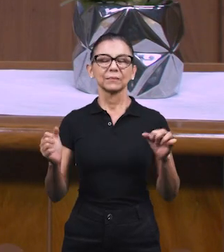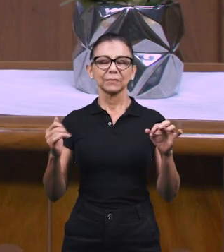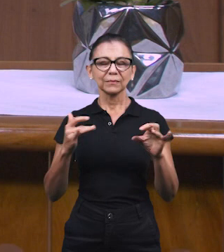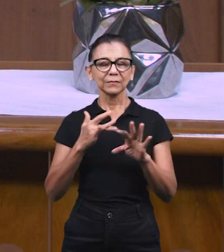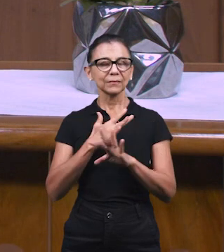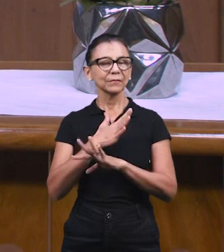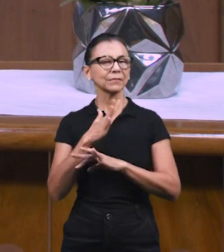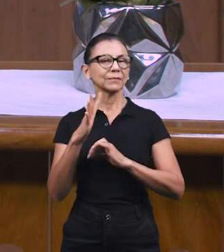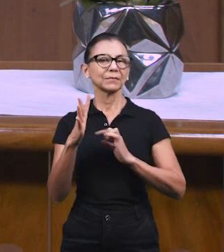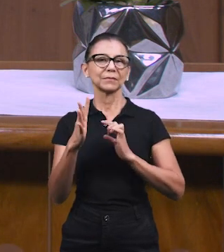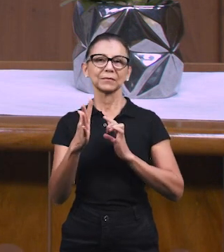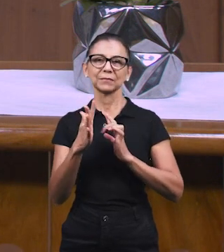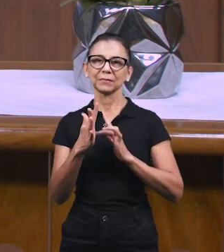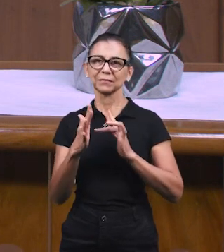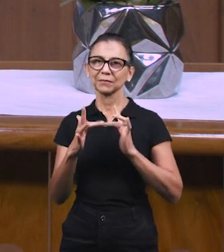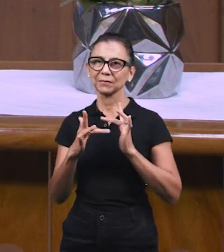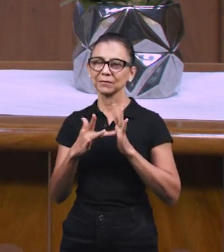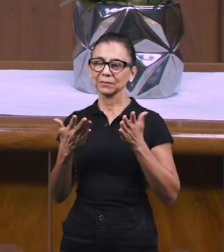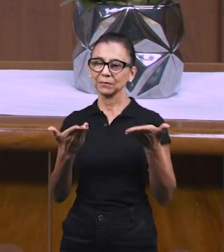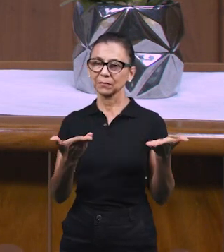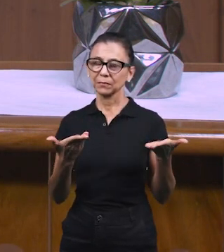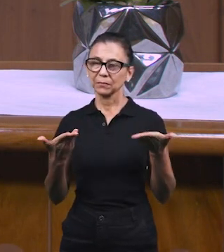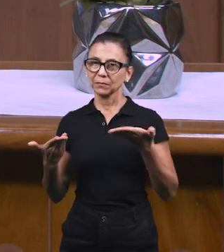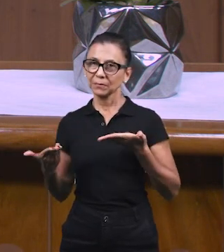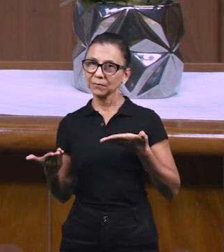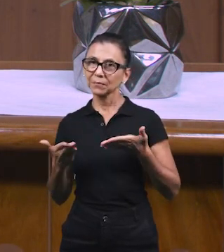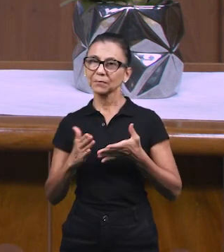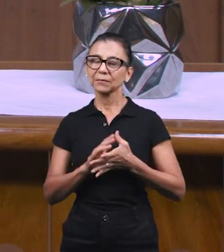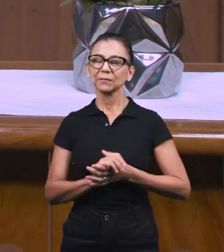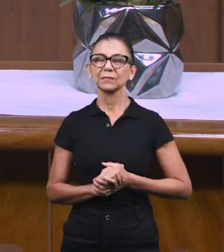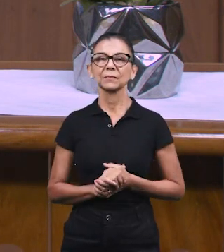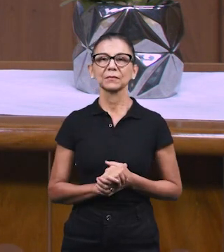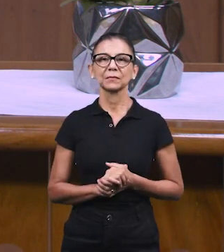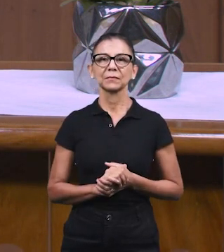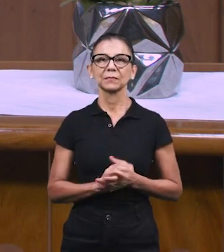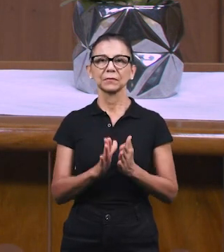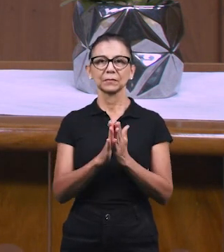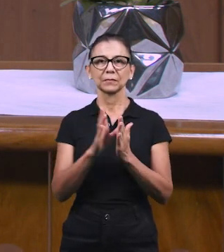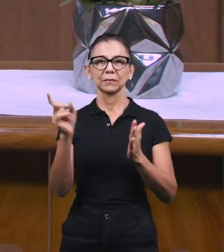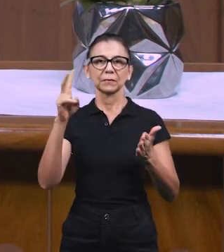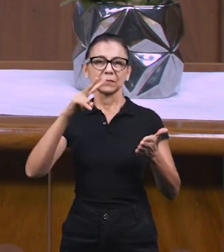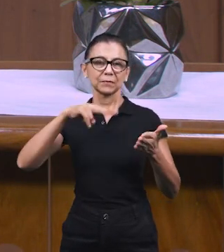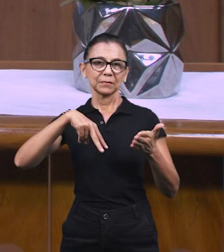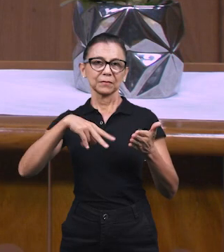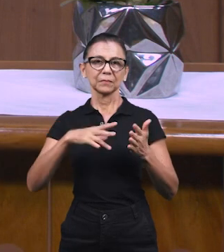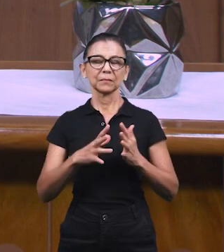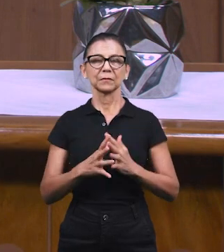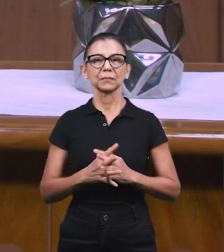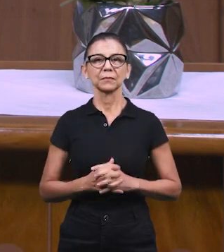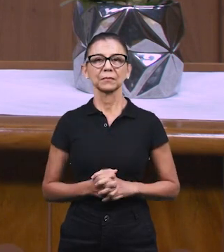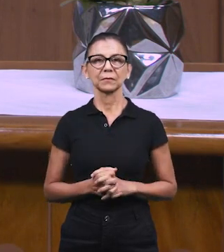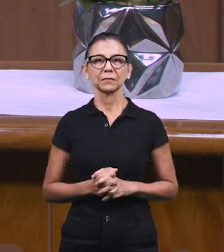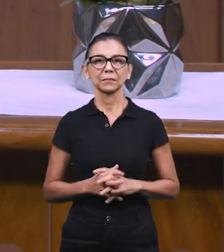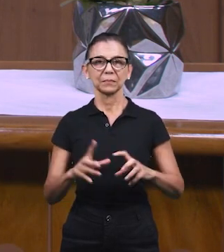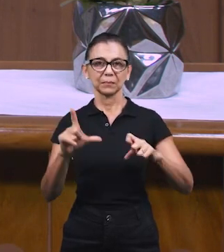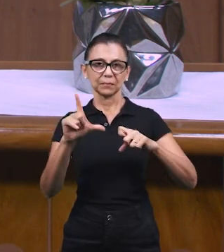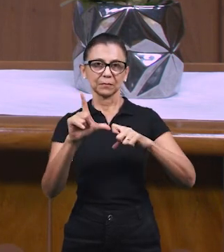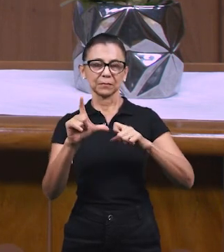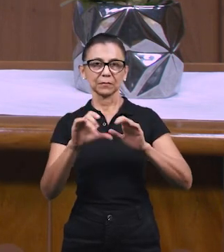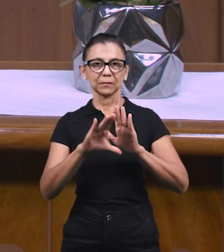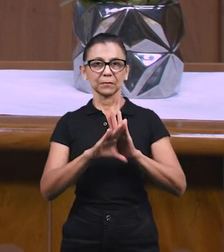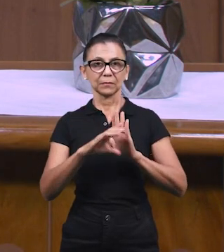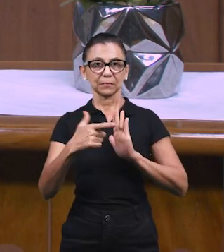Glória a Jesus. Eu convido a todos para lermos a palavra do Senhor no Evangelho de